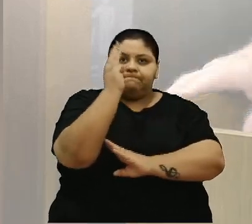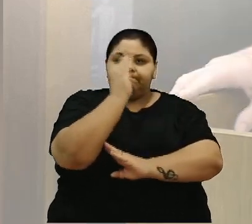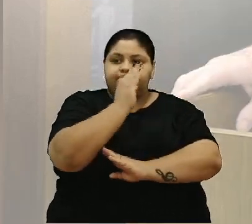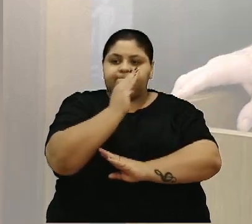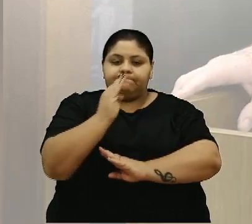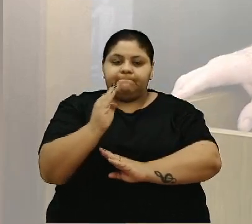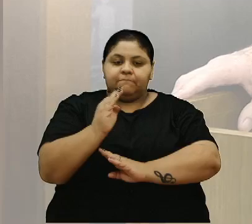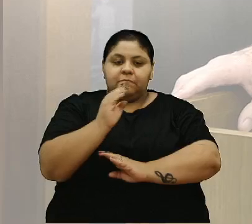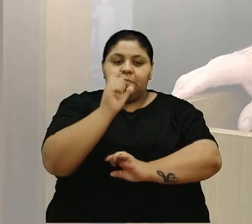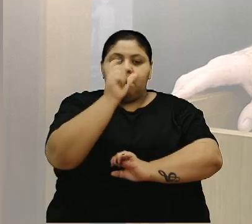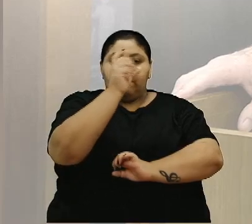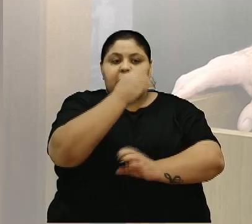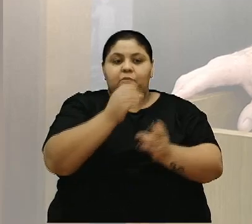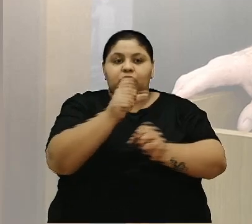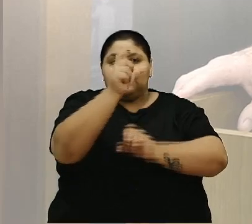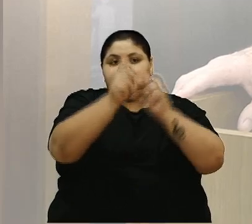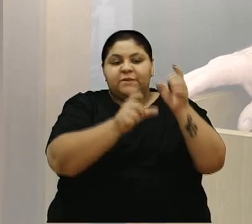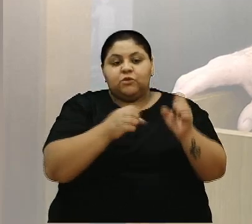fato novo.